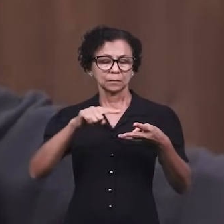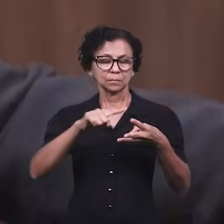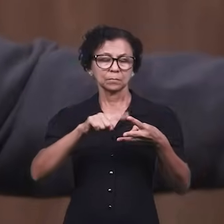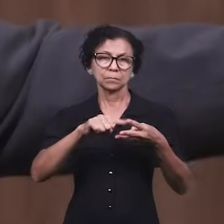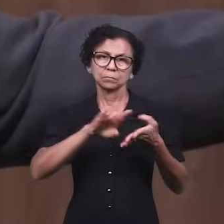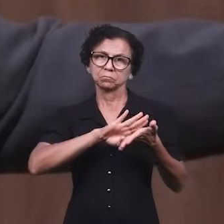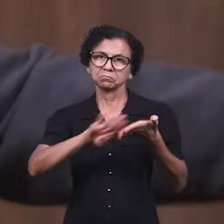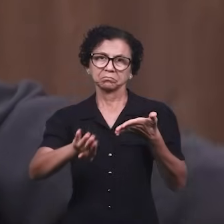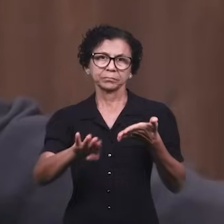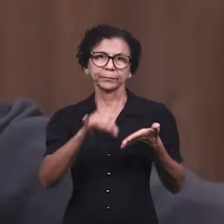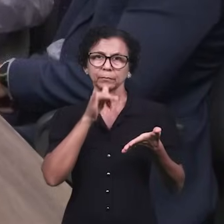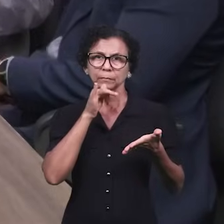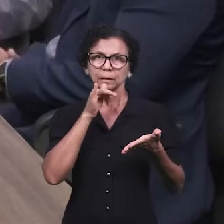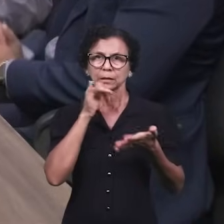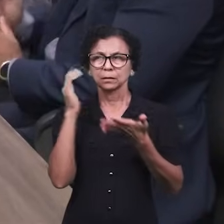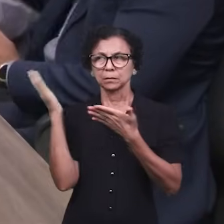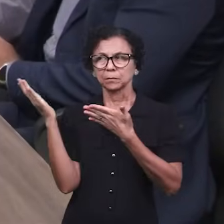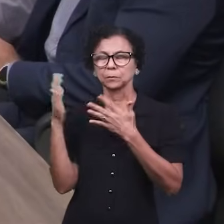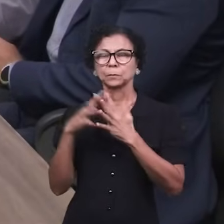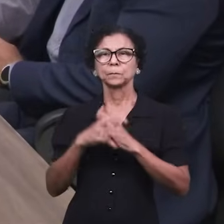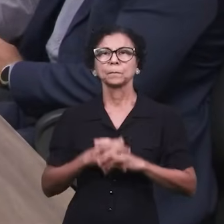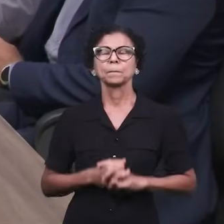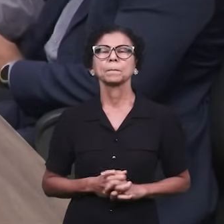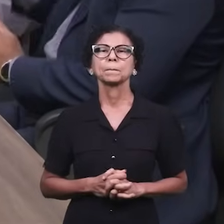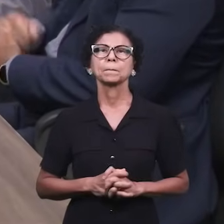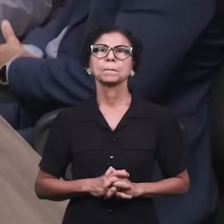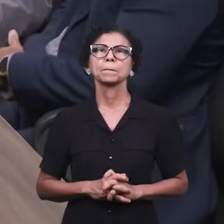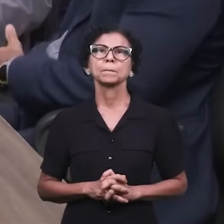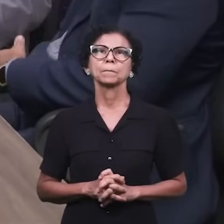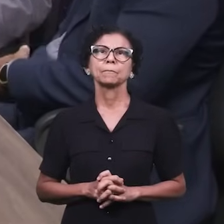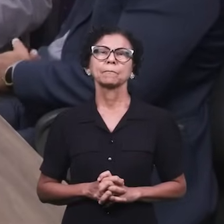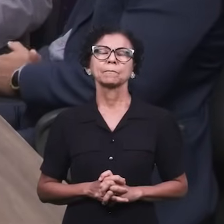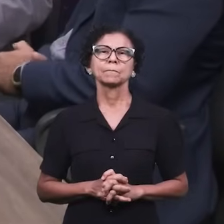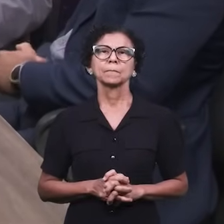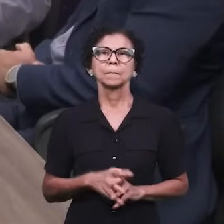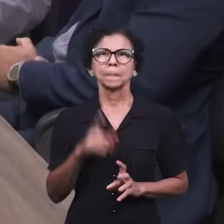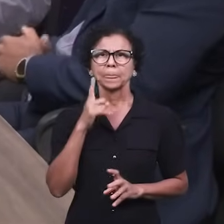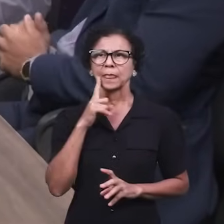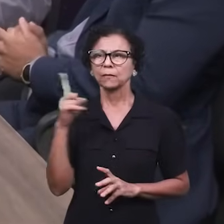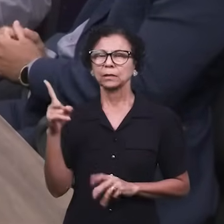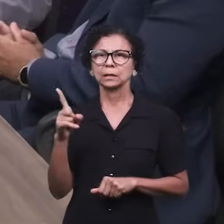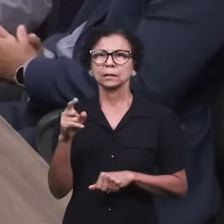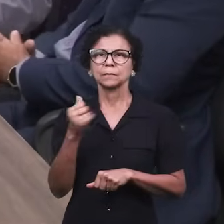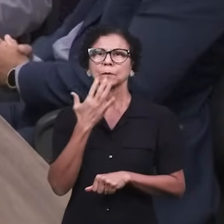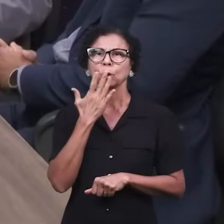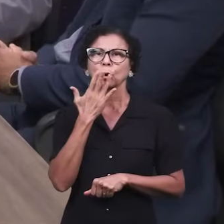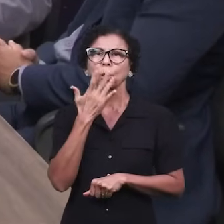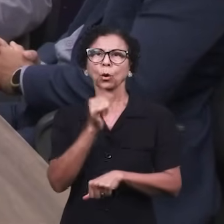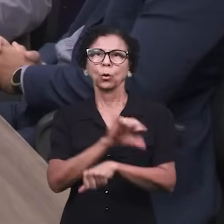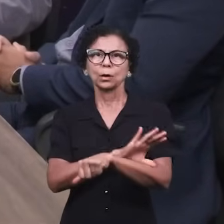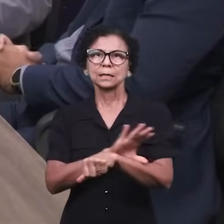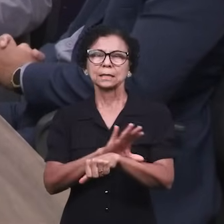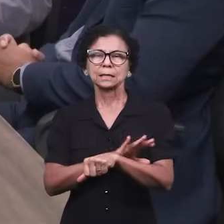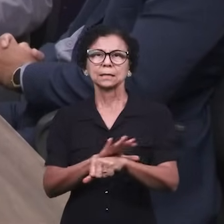acontecendo. Esse exemplo aqui que nós estamos dando, aquele plano que nós estamos vendo ali em cinza é um